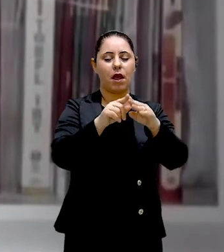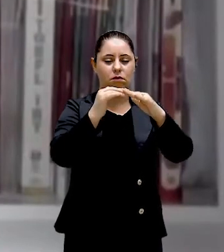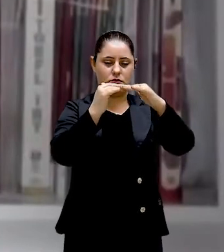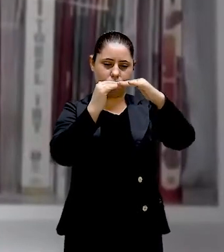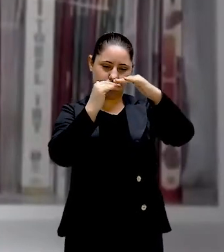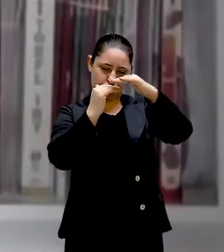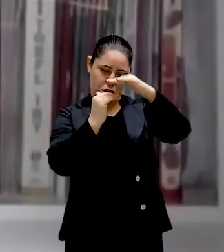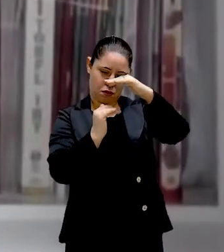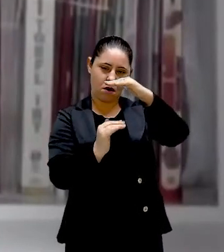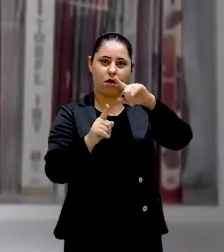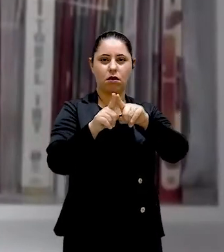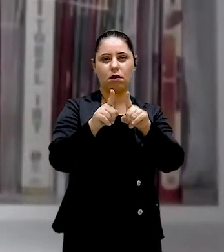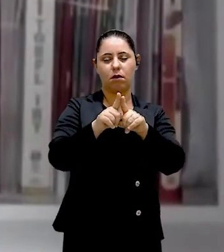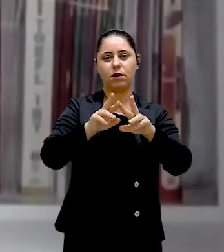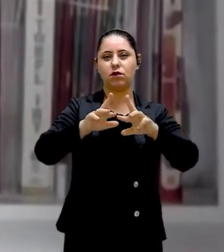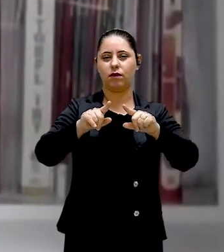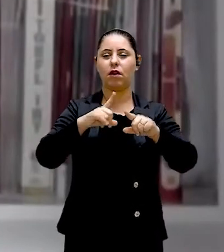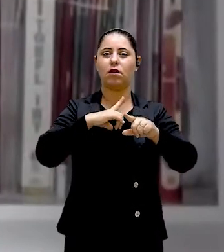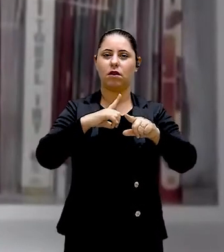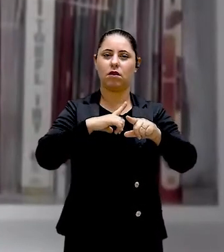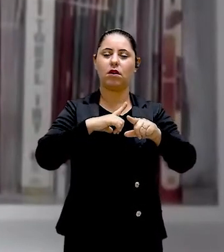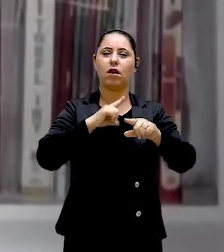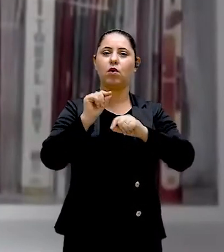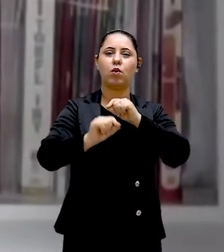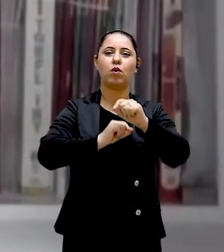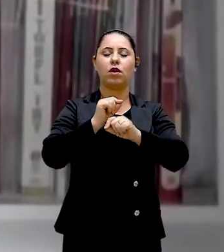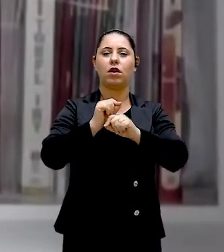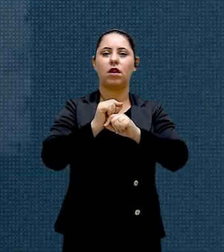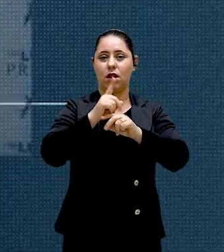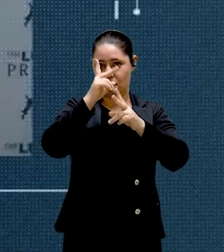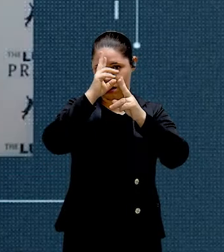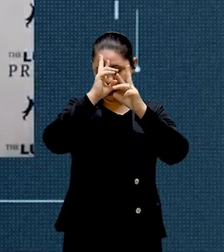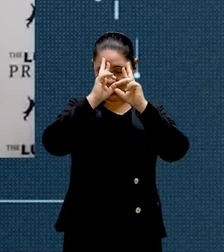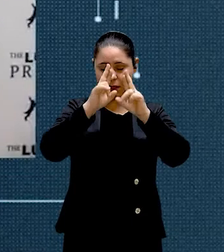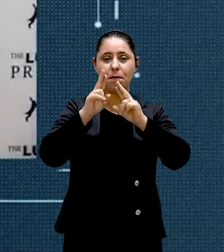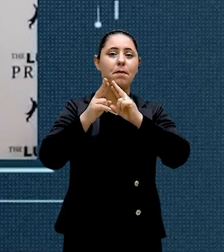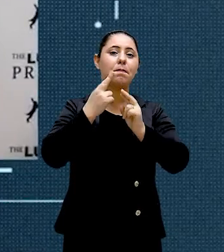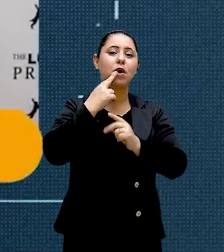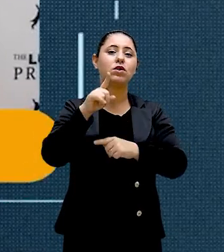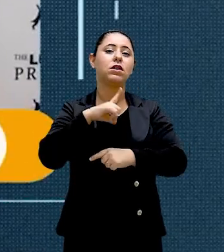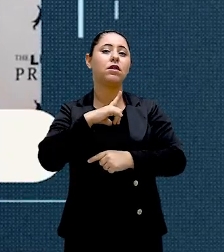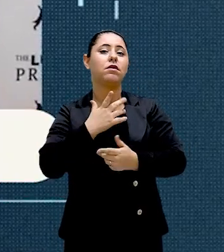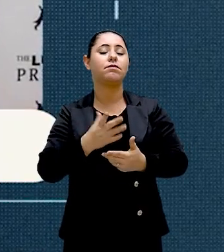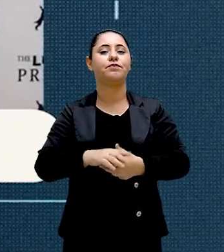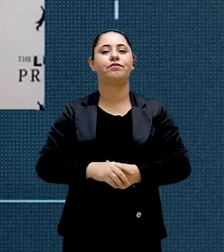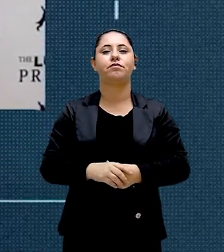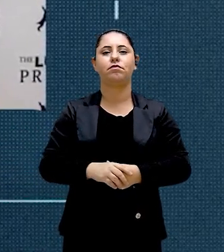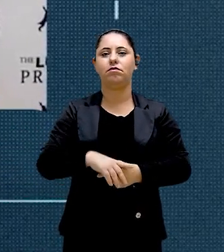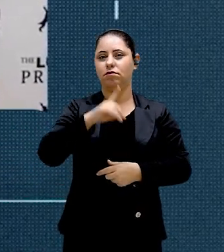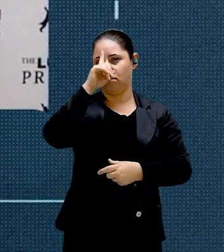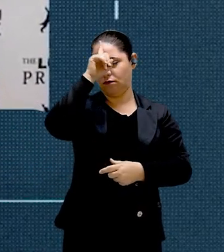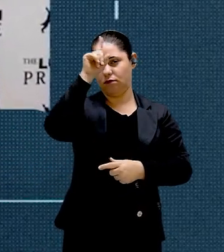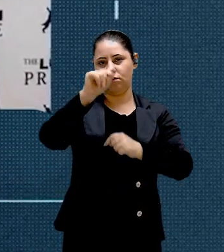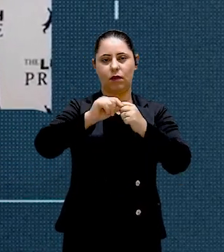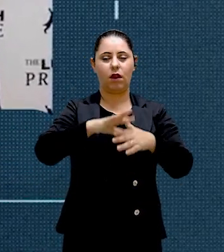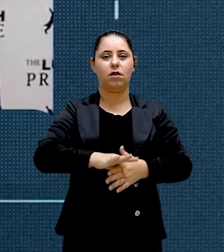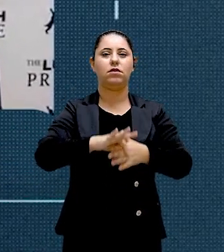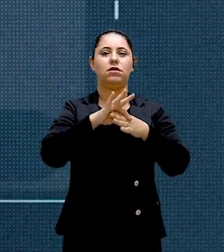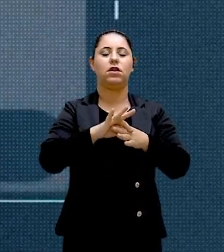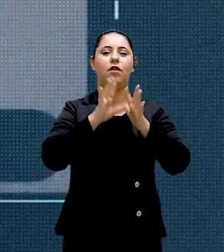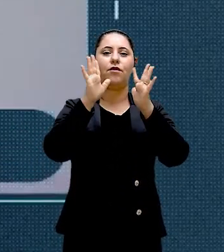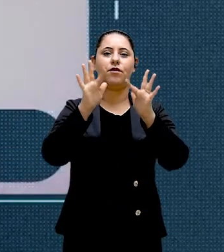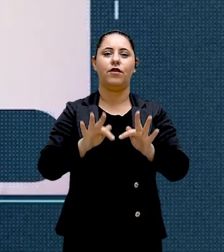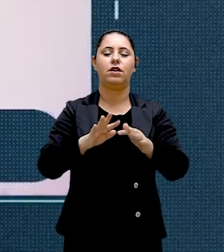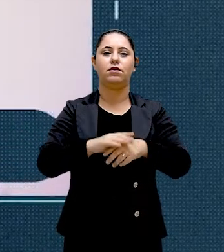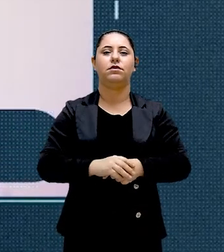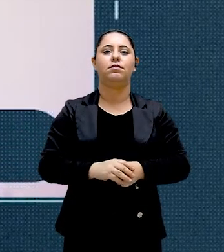E isso sim tem uma influência na resposta que a gente vai obter. A ideia ganhou destaque e foi finalista numa